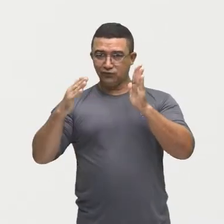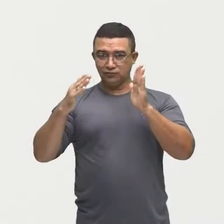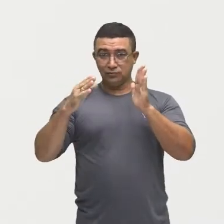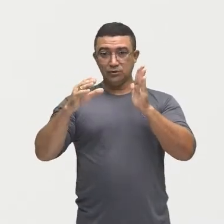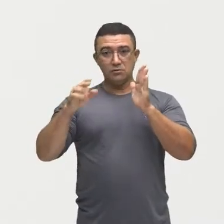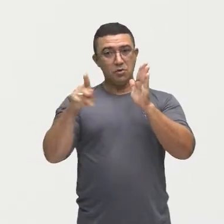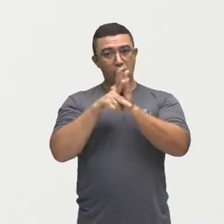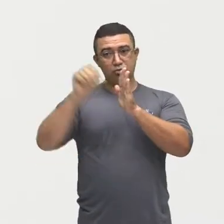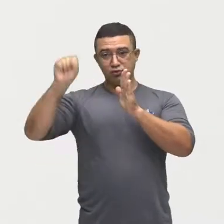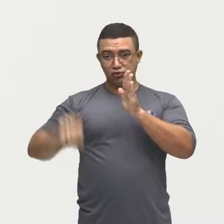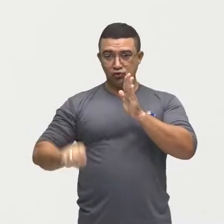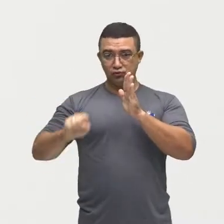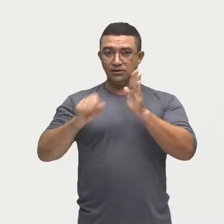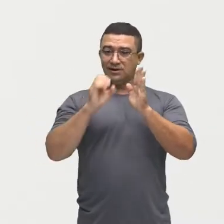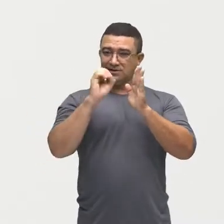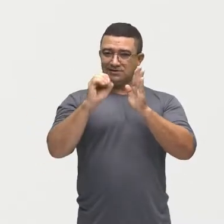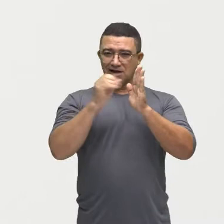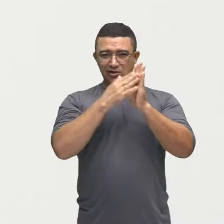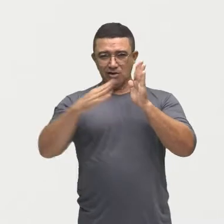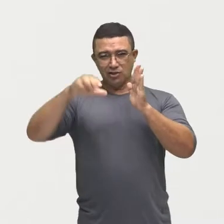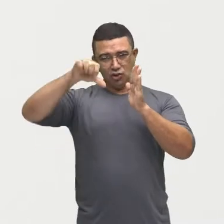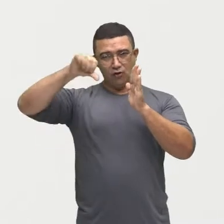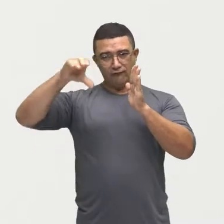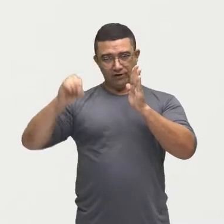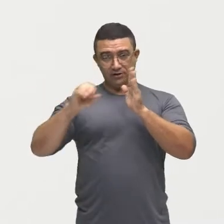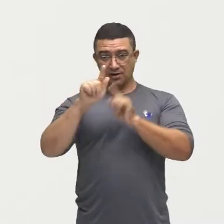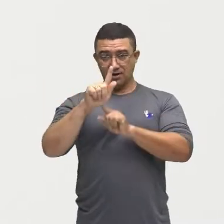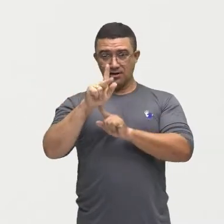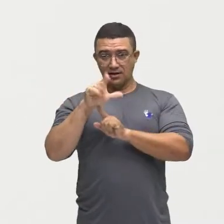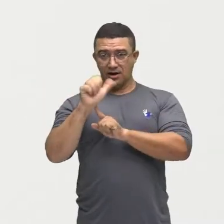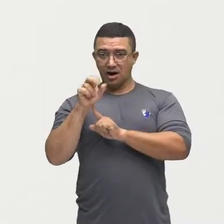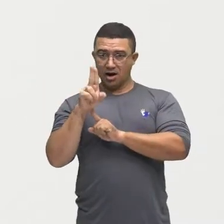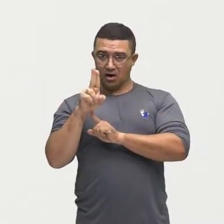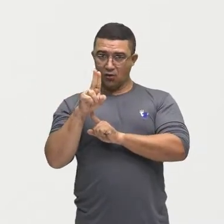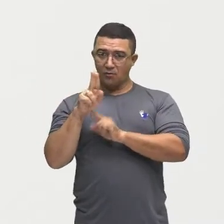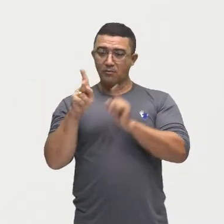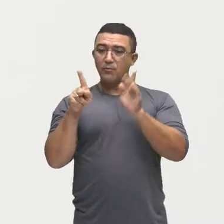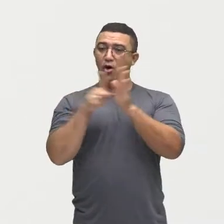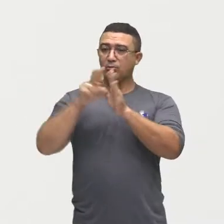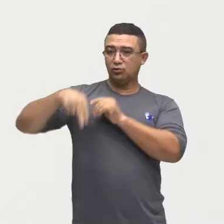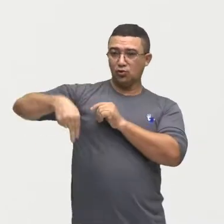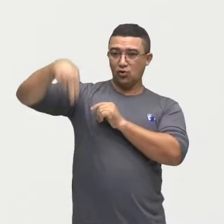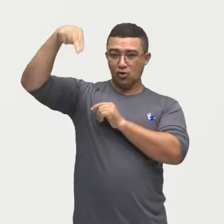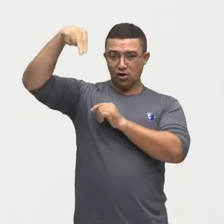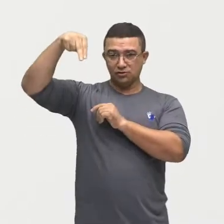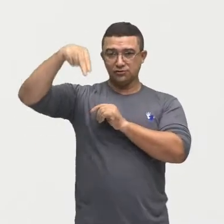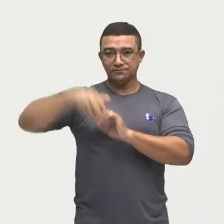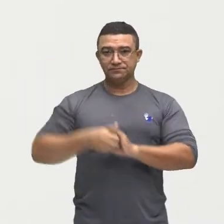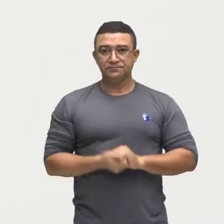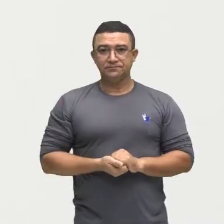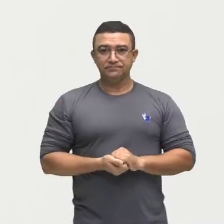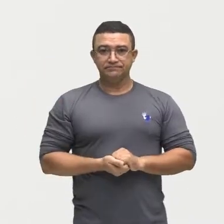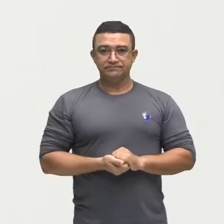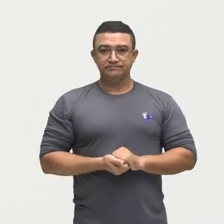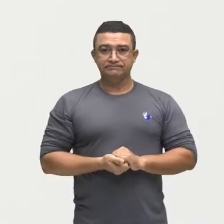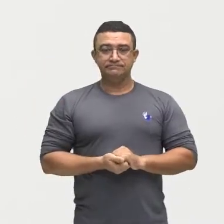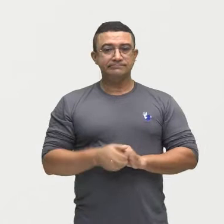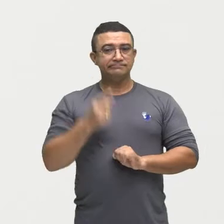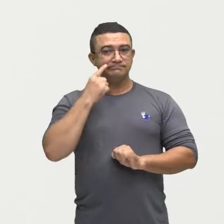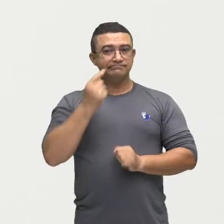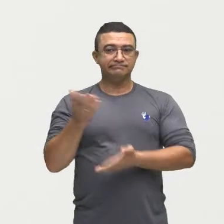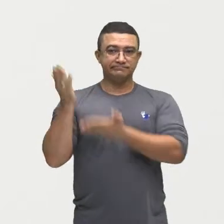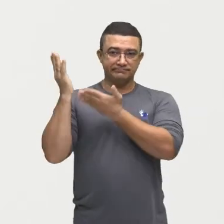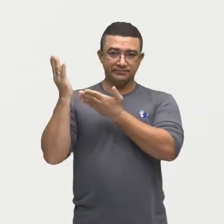bom? E de 0 a 90 graus para o hemisfério norte. E aqui nós temos, olha, na imagem ao